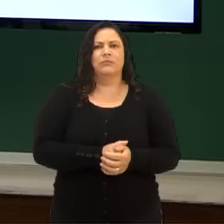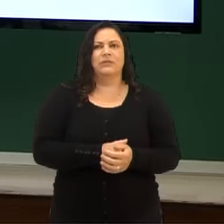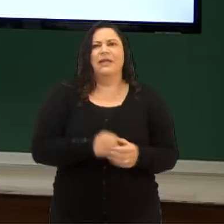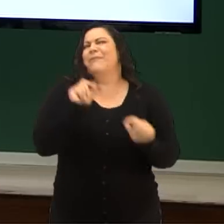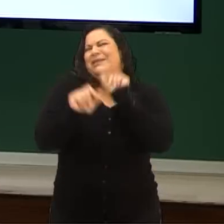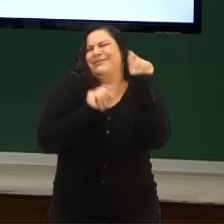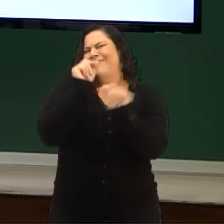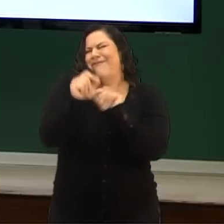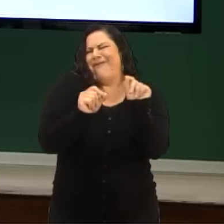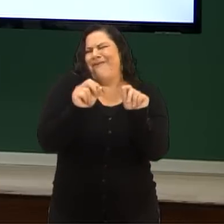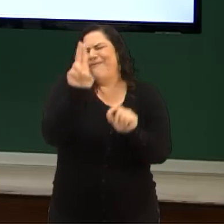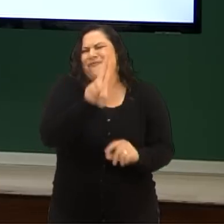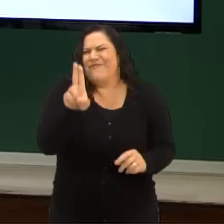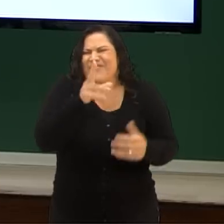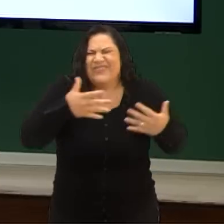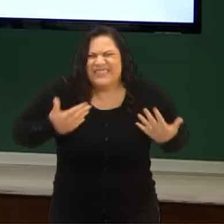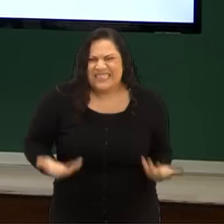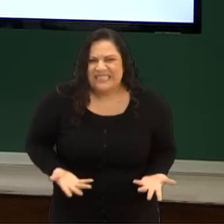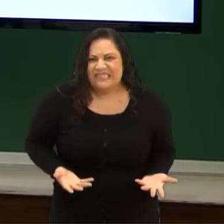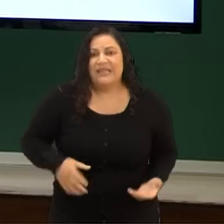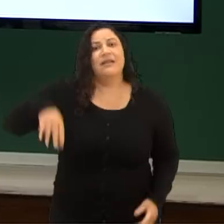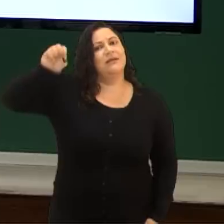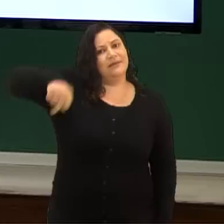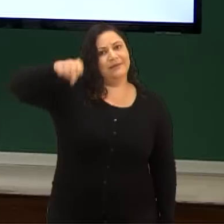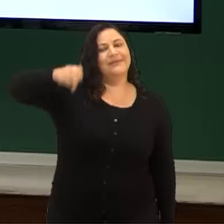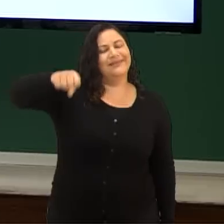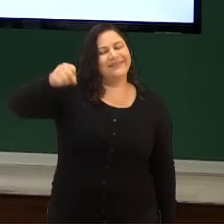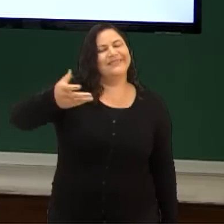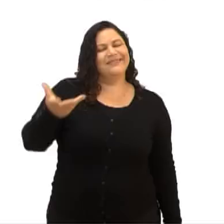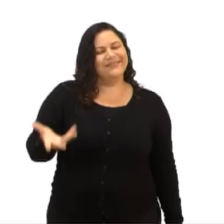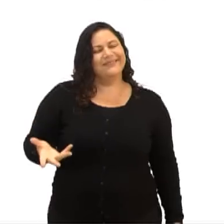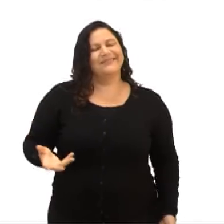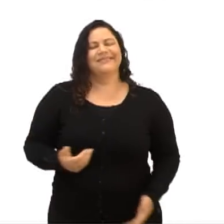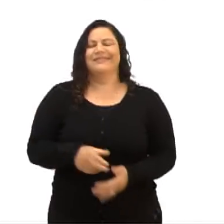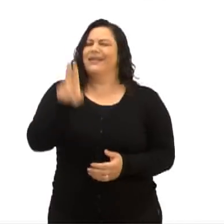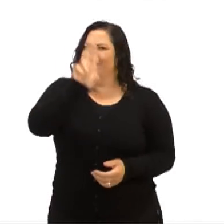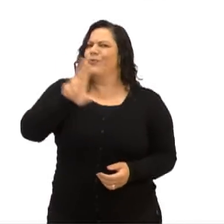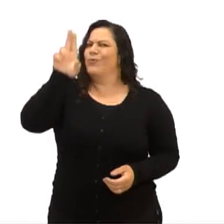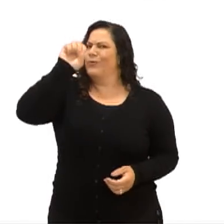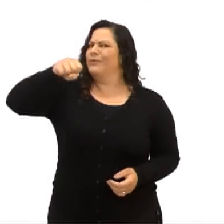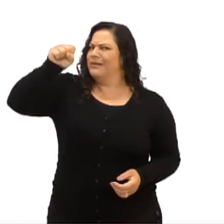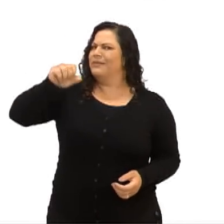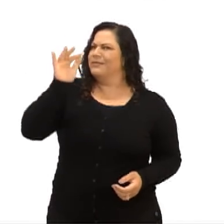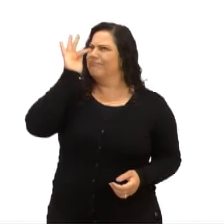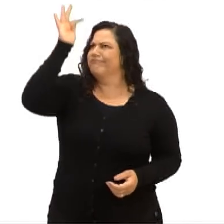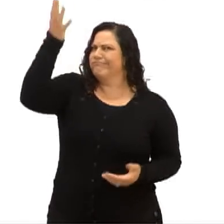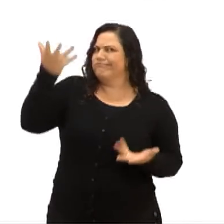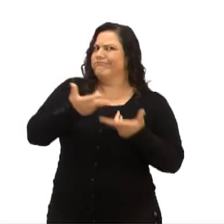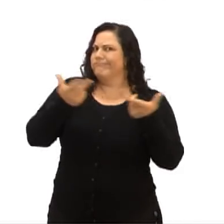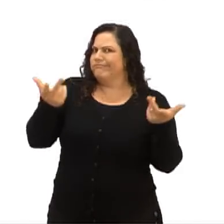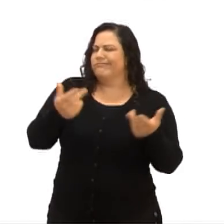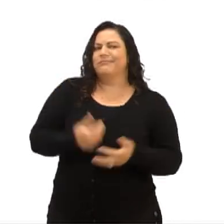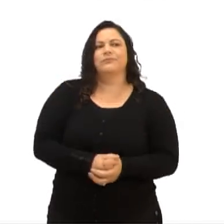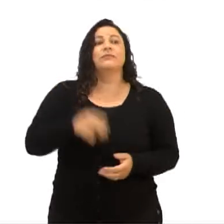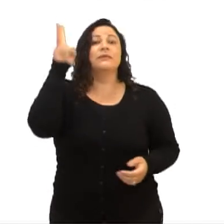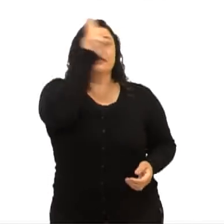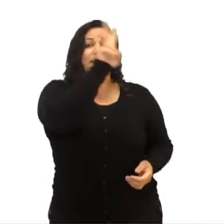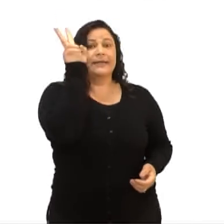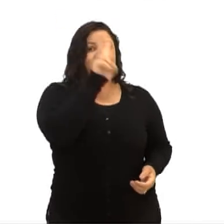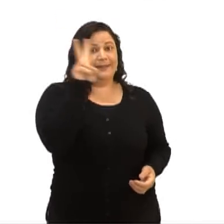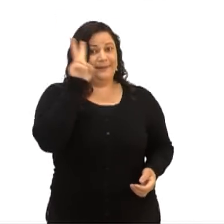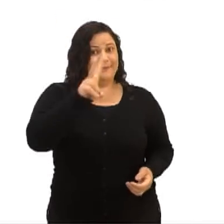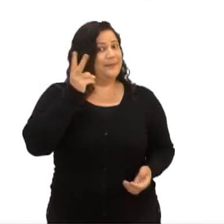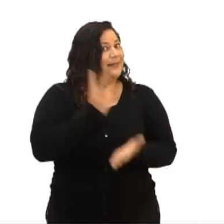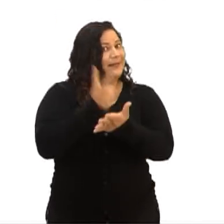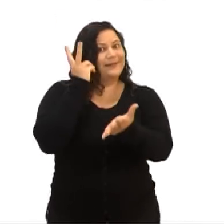tenho certeza que vai. Então, vamos lá. Como a gente representa? Lembrar sempre, pessoal, lembrar sempre. A gente sempre vai